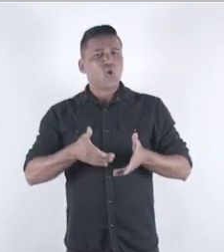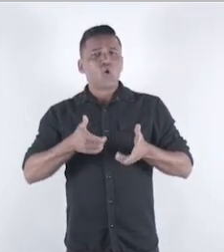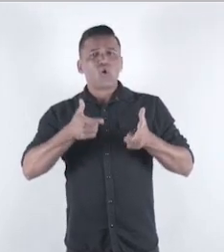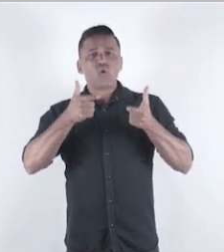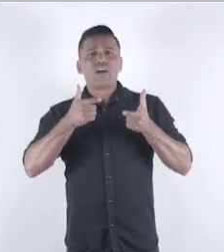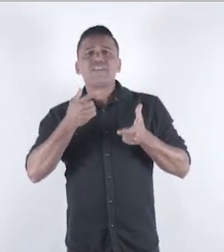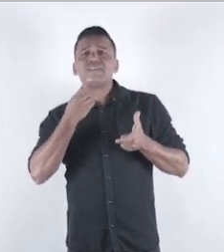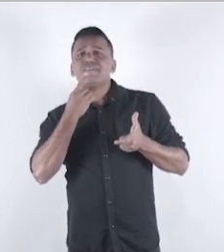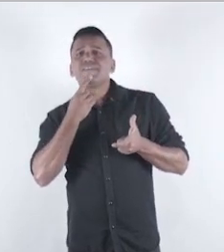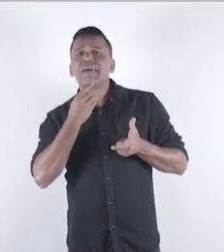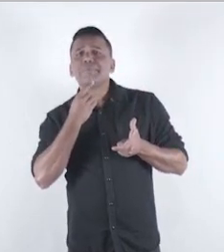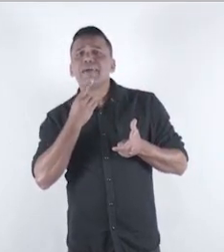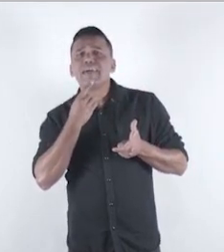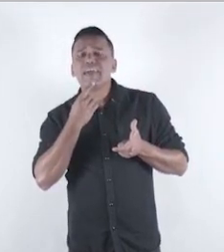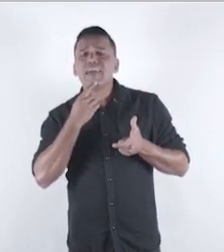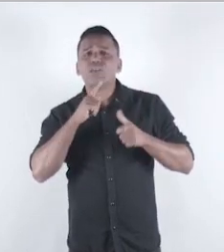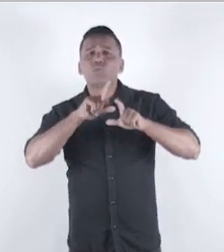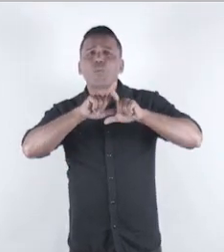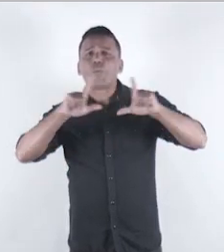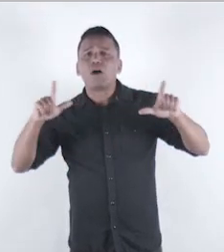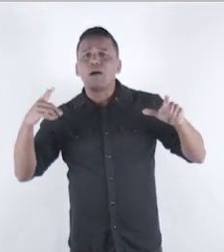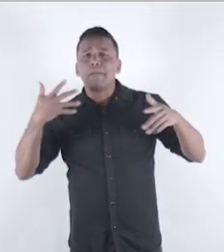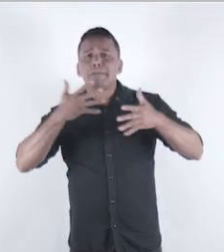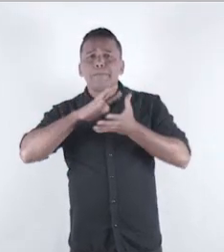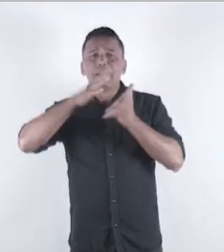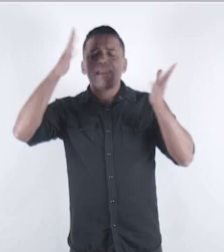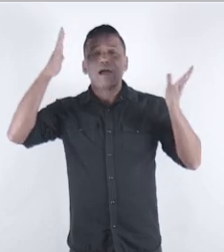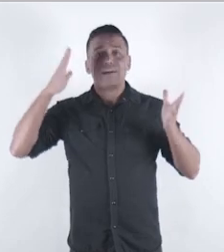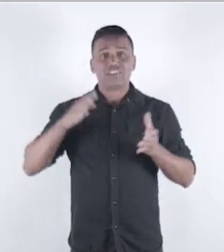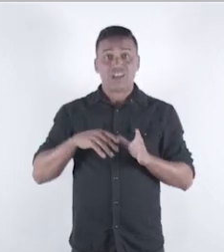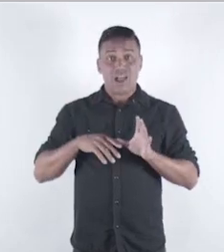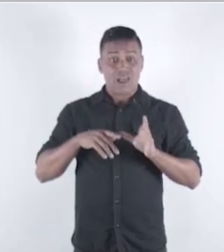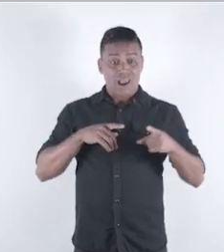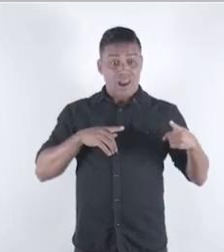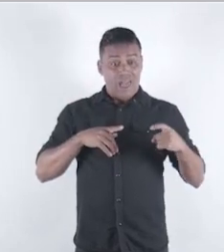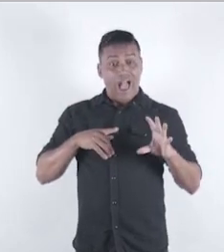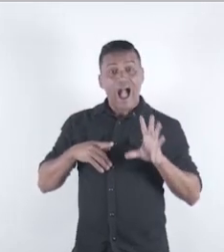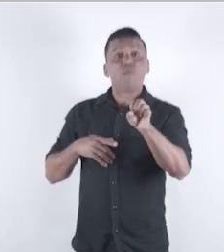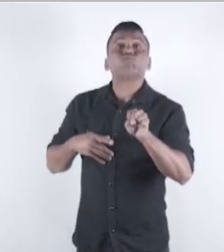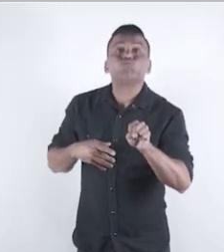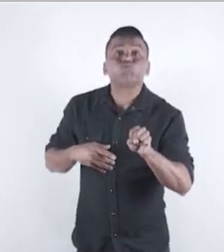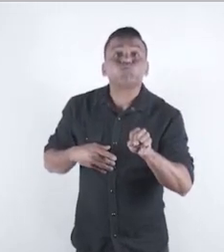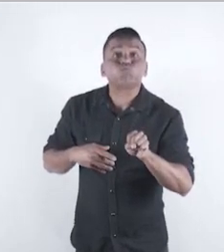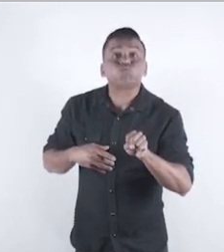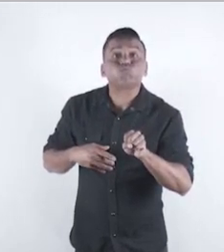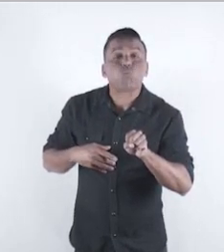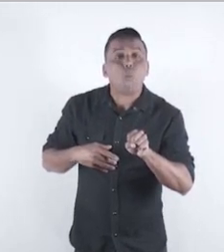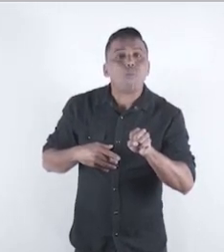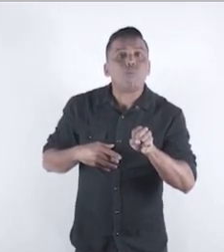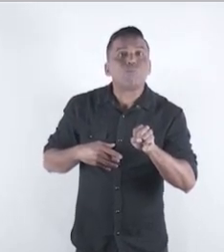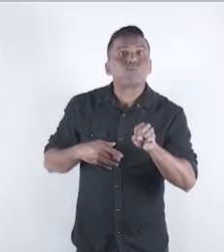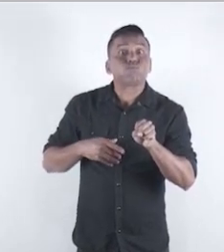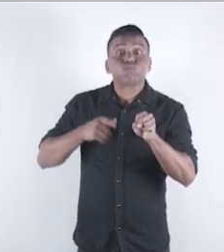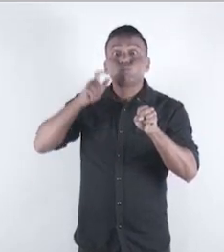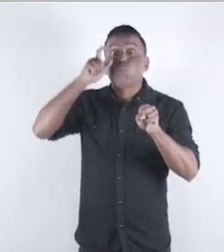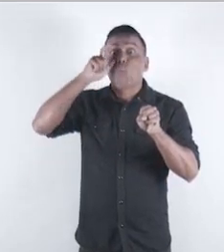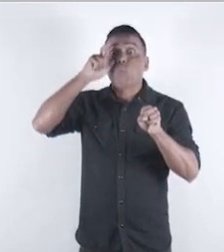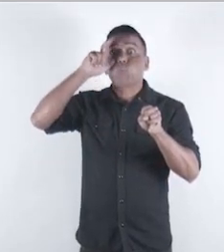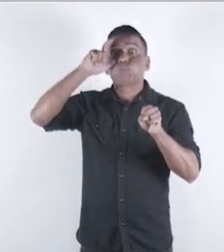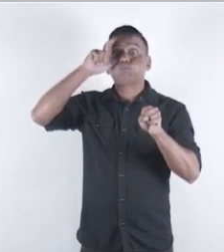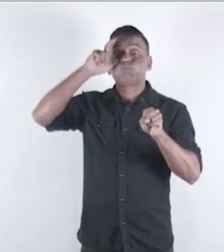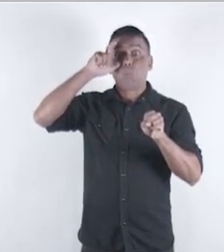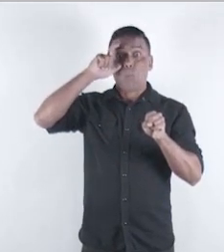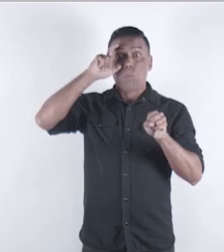que ficou com vontade de experimentar. Ela deu uma super dentada. Nhoque! Mas arregalou os olhos